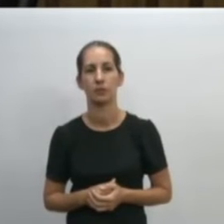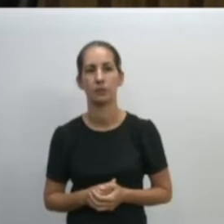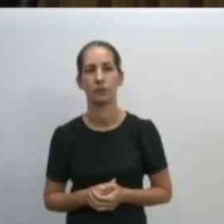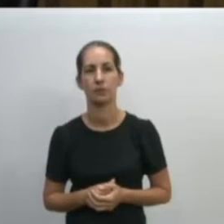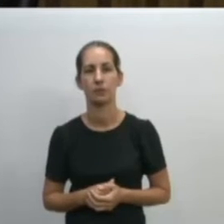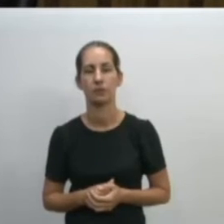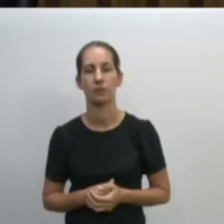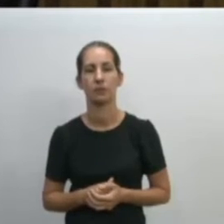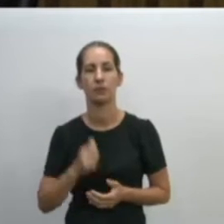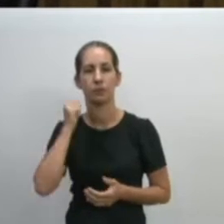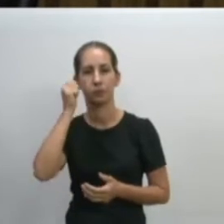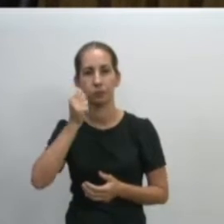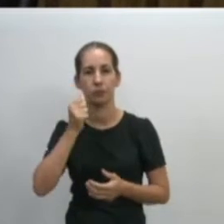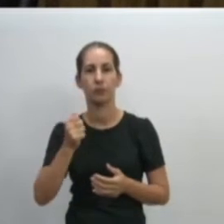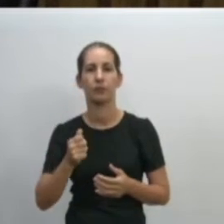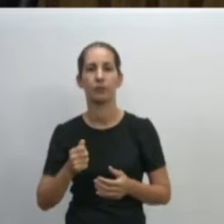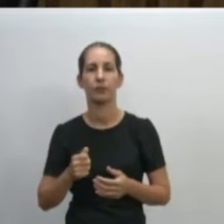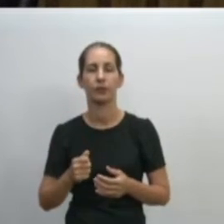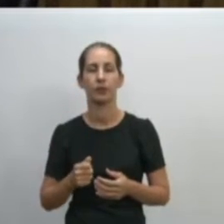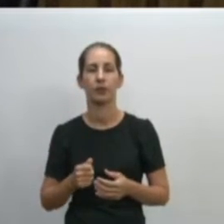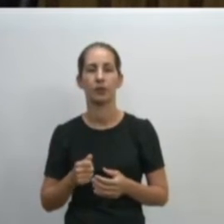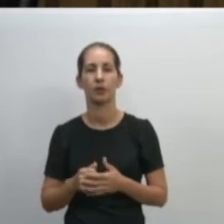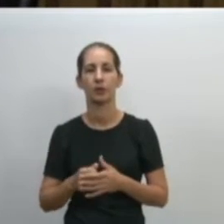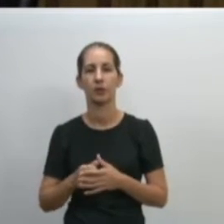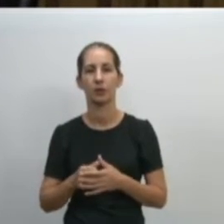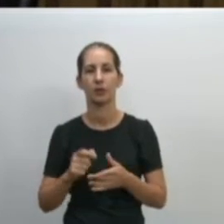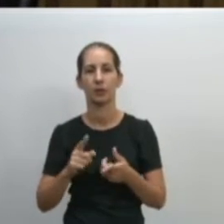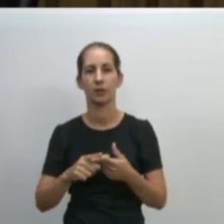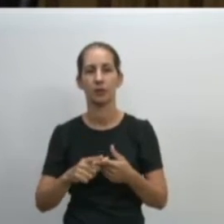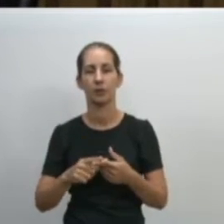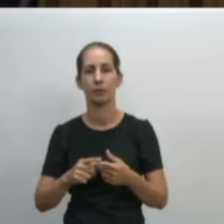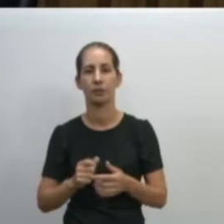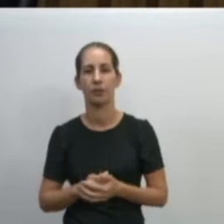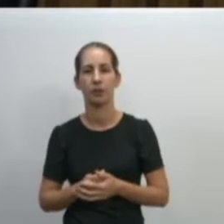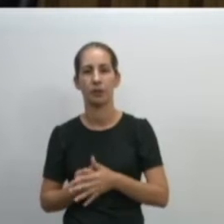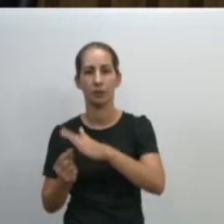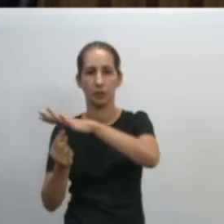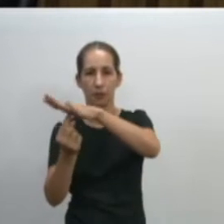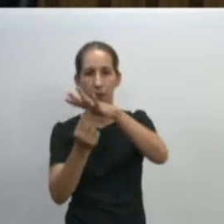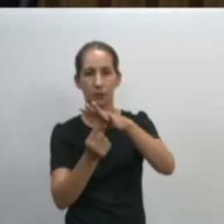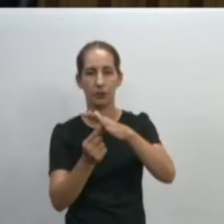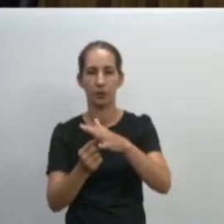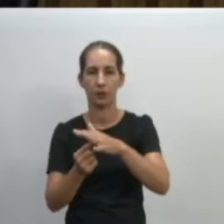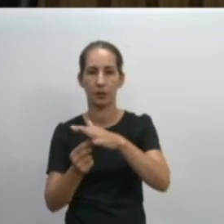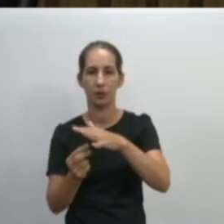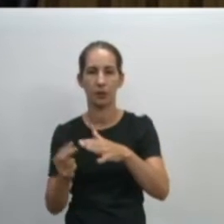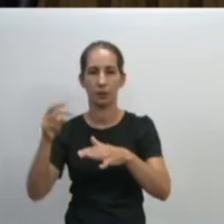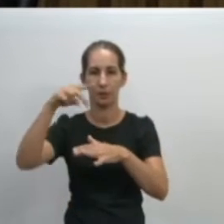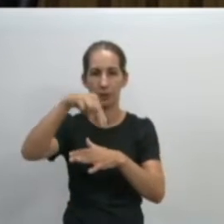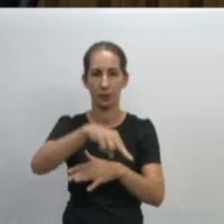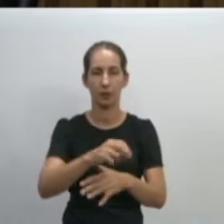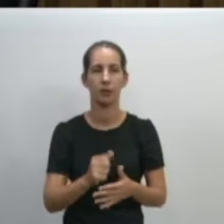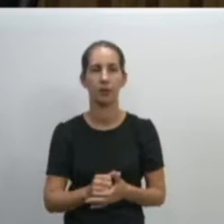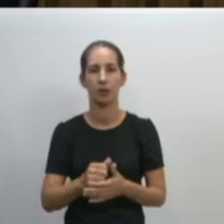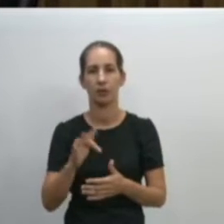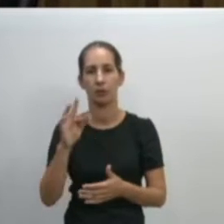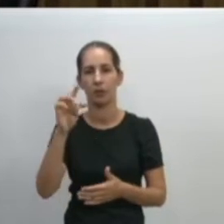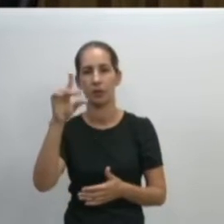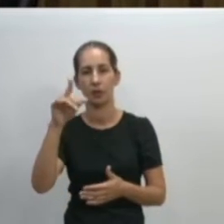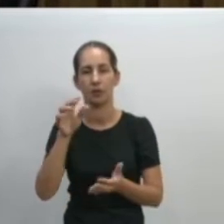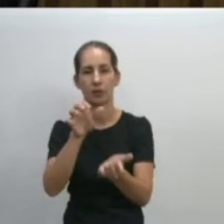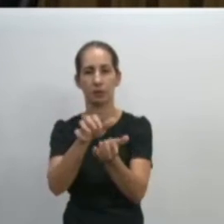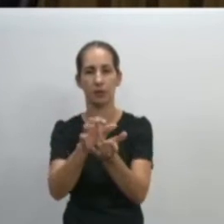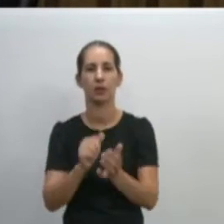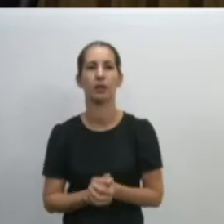O cantor e instrumentista Valdones, além de piloto acrobático e paraquedista, é natural da cidade de Fortaleza, capital do